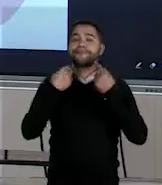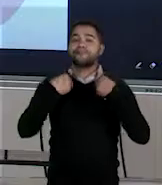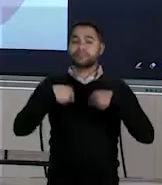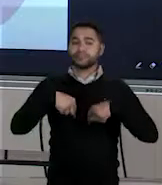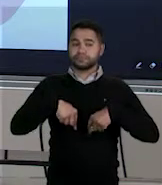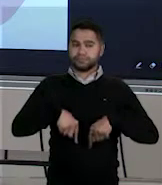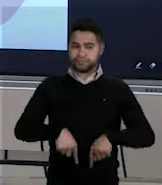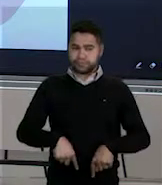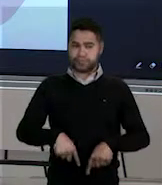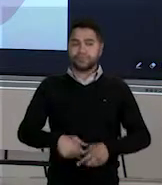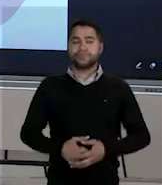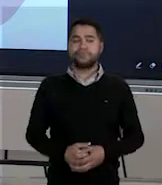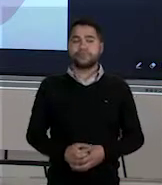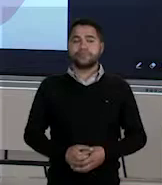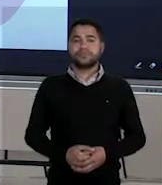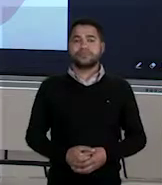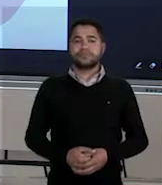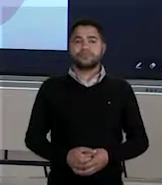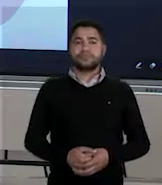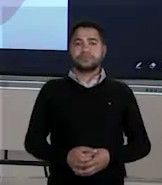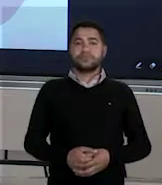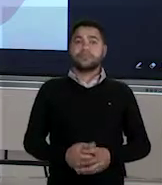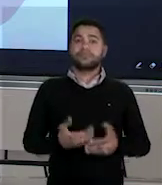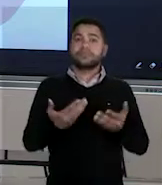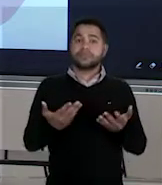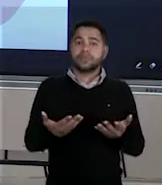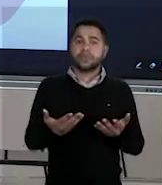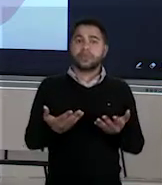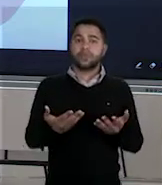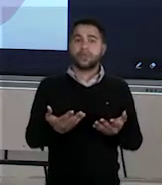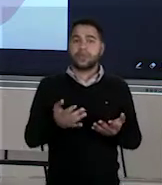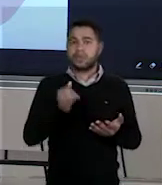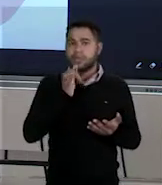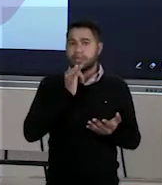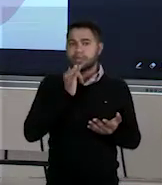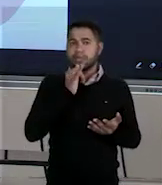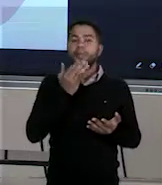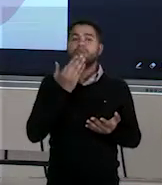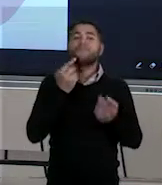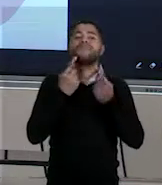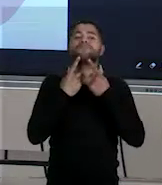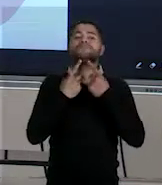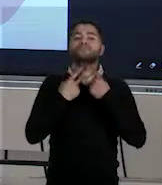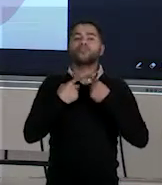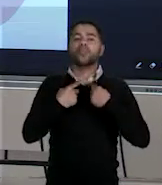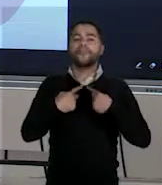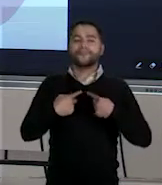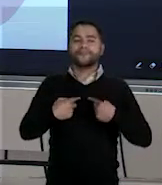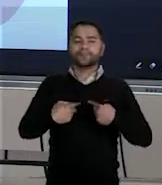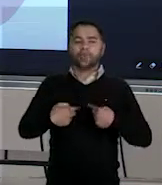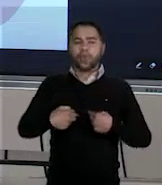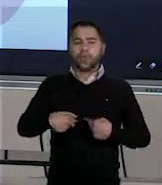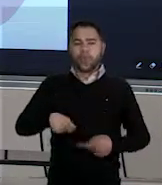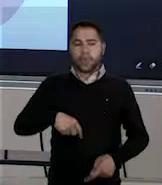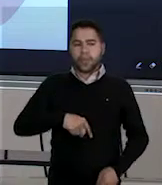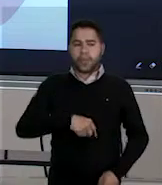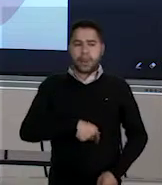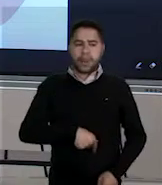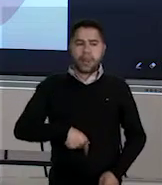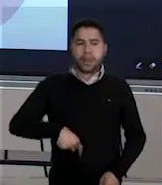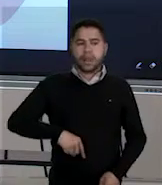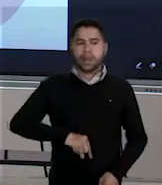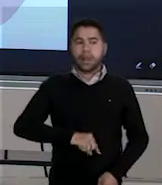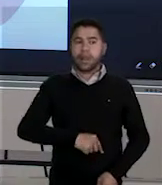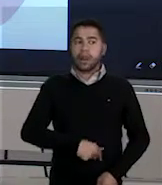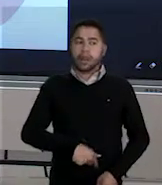O nosso sistema digestório é aquele que vai conduzir, né, a nossa alimentação, vai acontecer a formação do